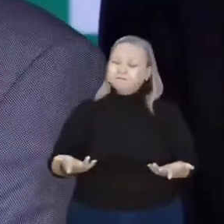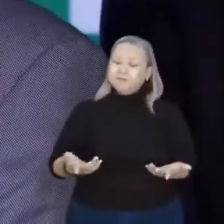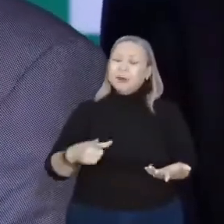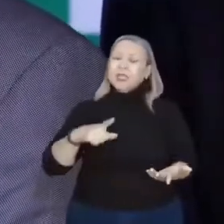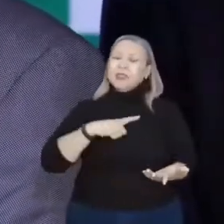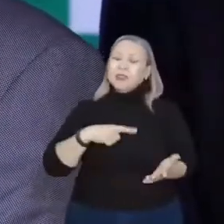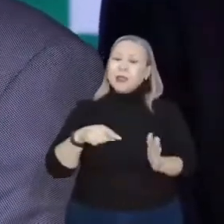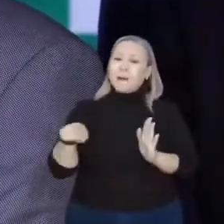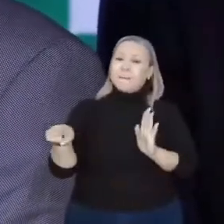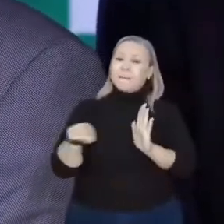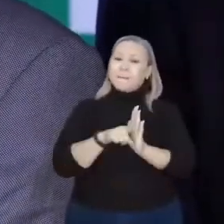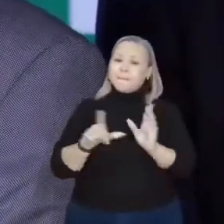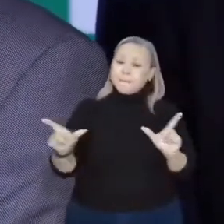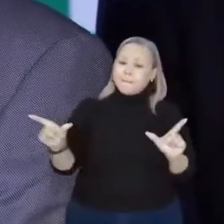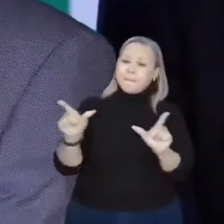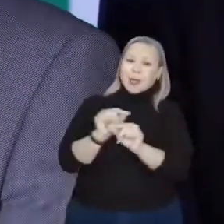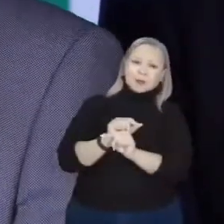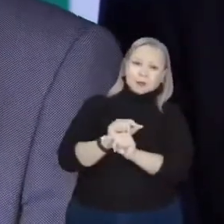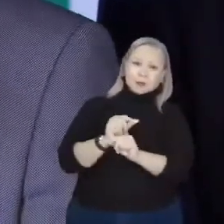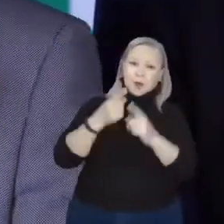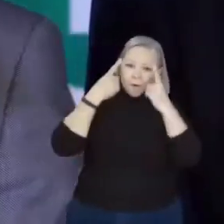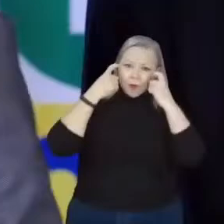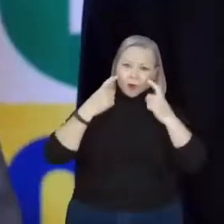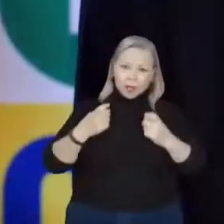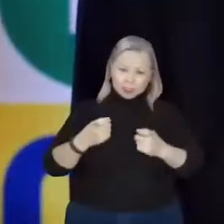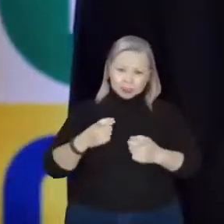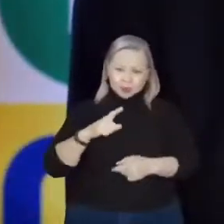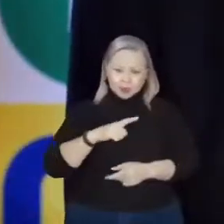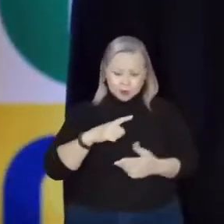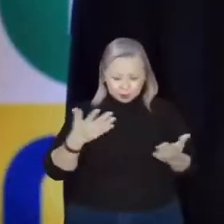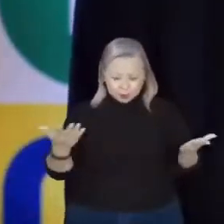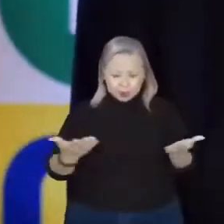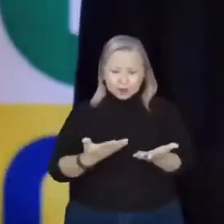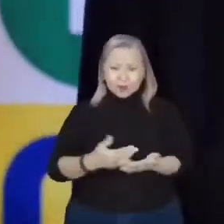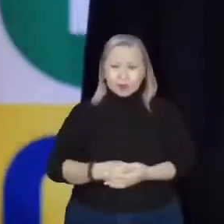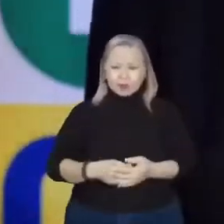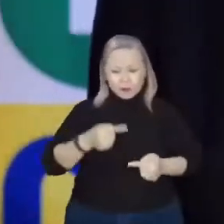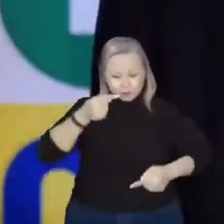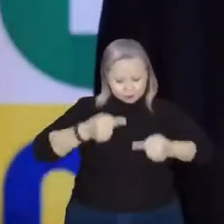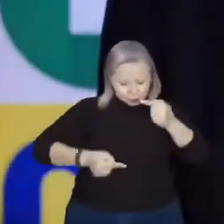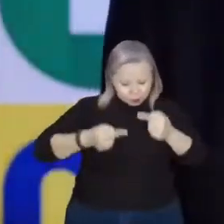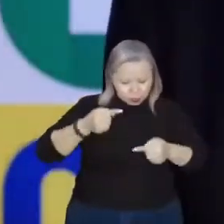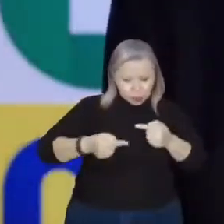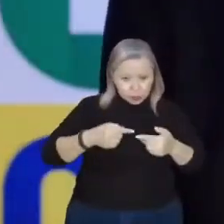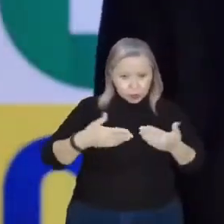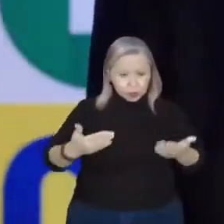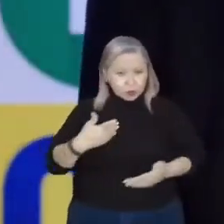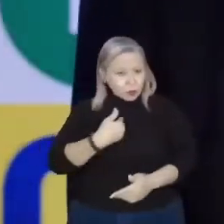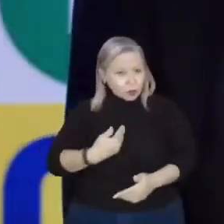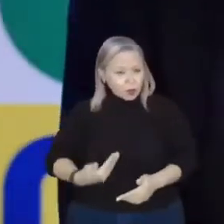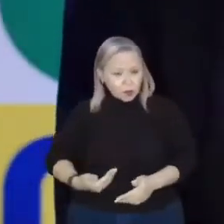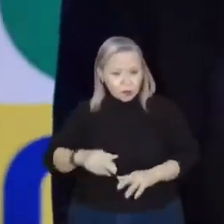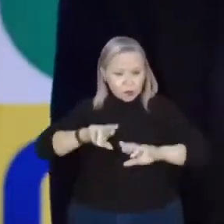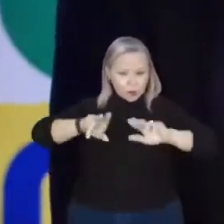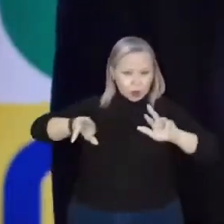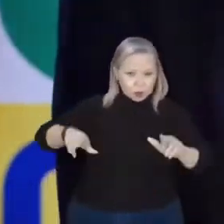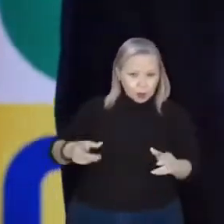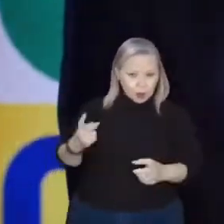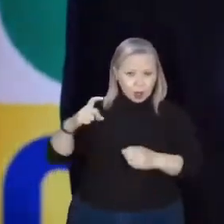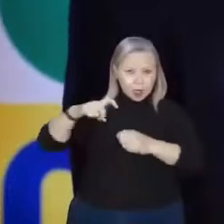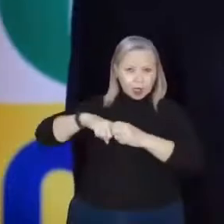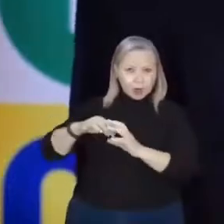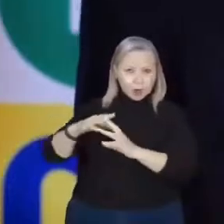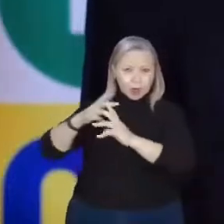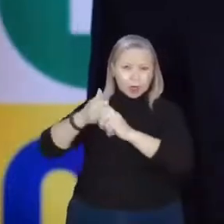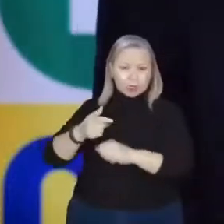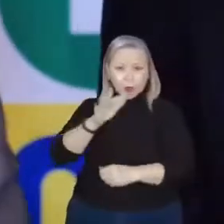violência do que a gente tem hoje. Então é uma coisa que nós vamos discutir muito com os governadores, nós vamos recuperar a relação